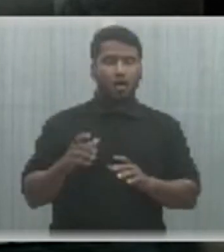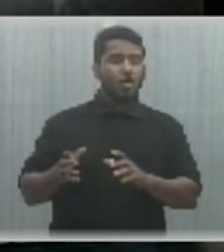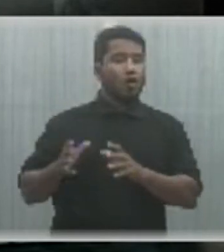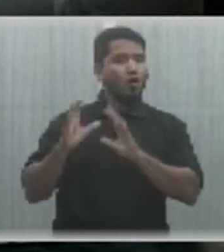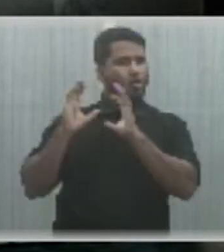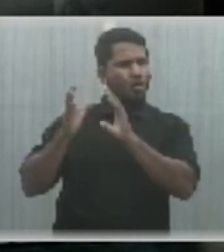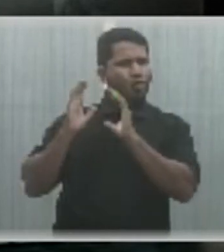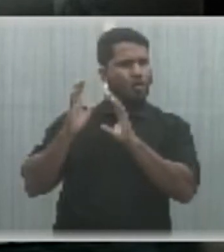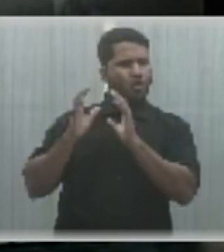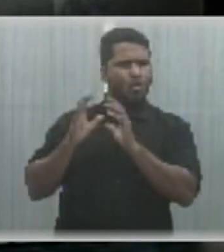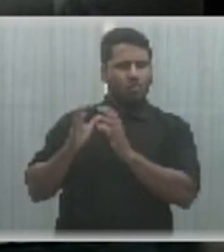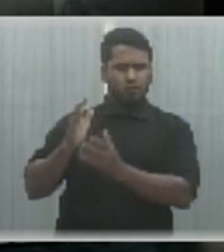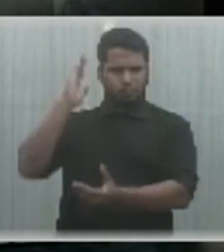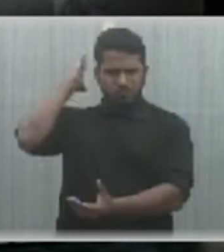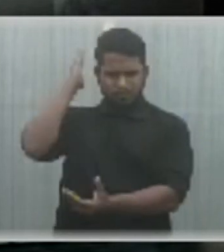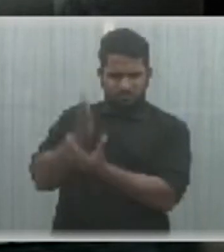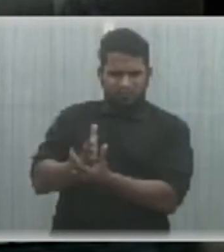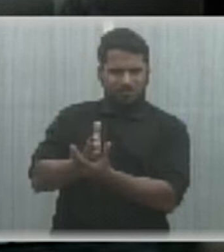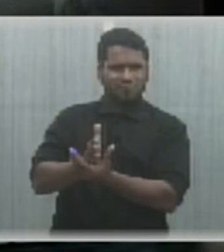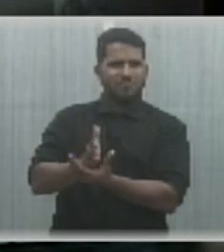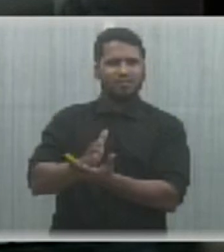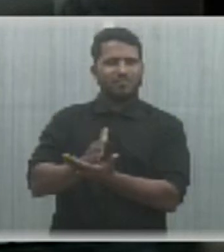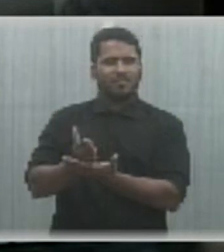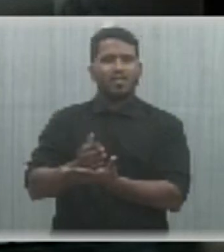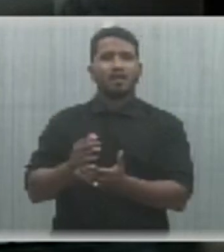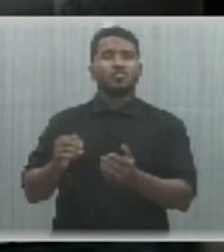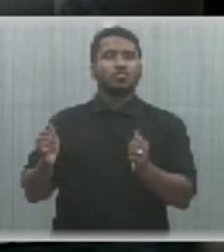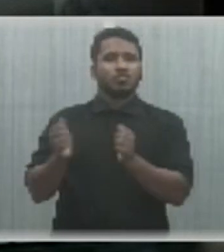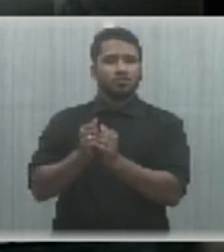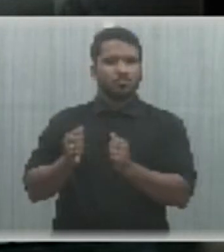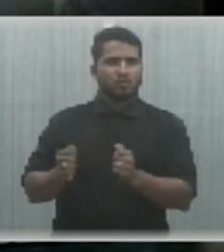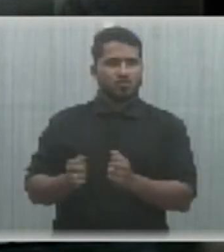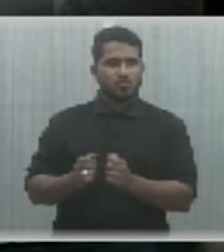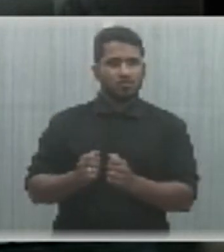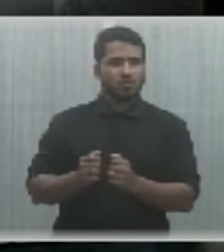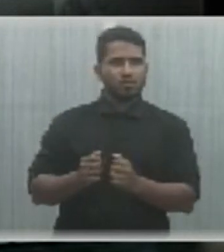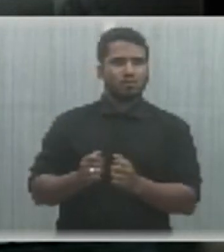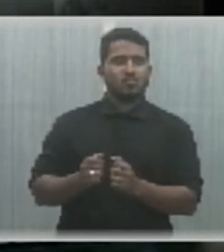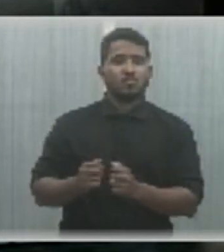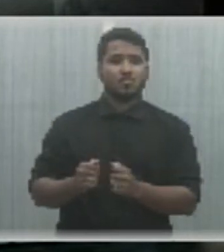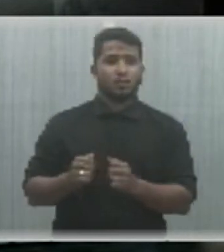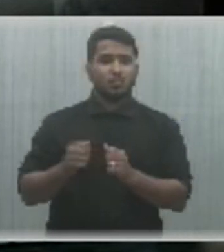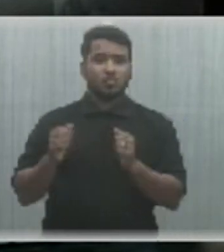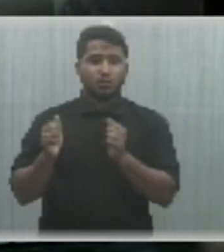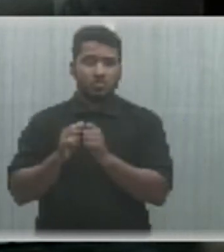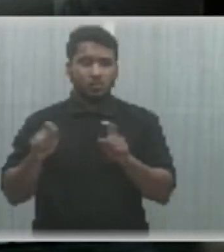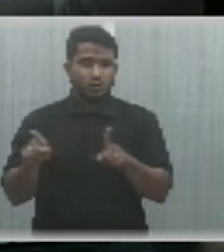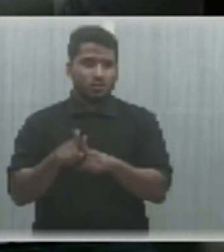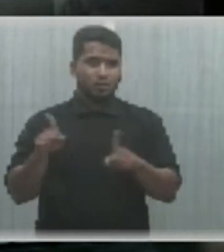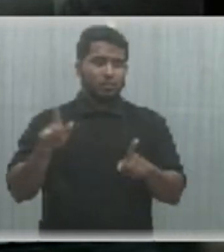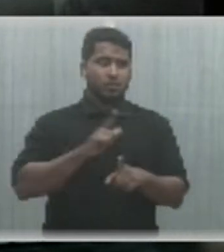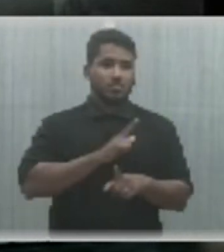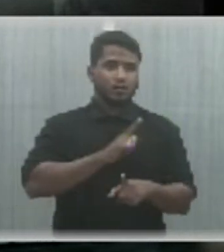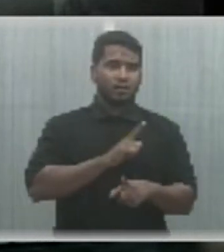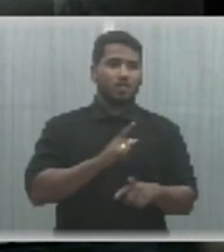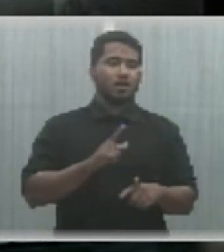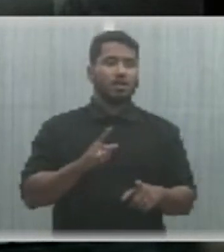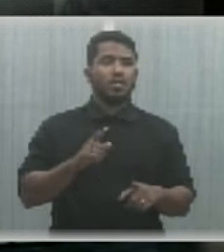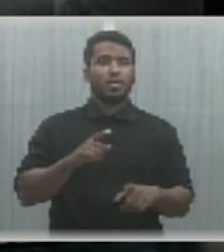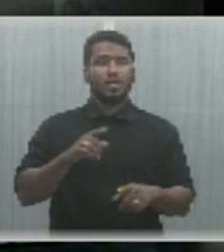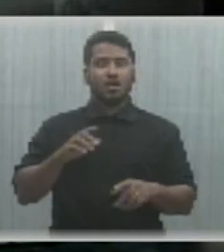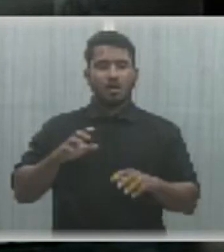outros agricultores e agricultores familiares. Além disso, tiveram também presentes